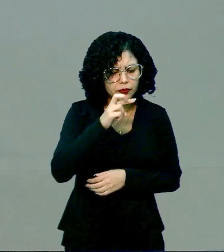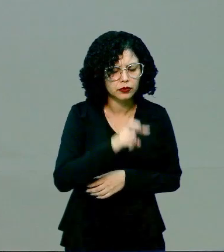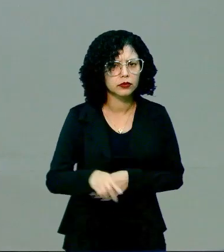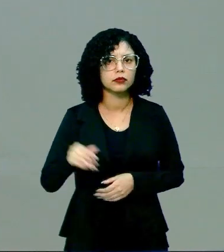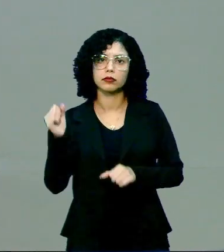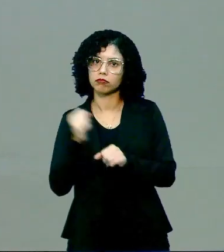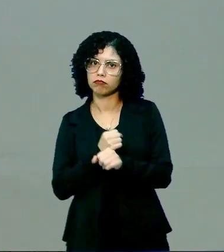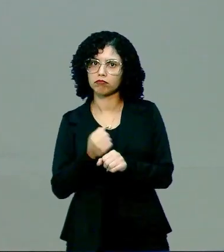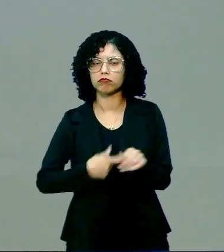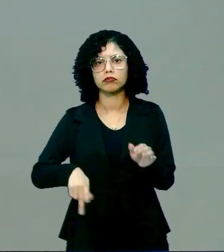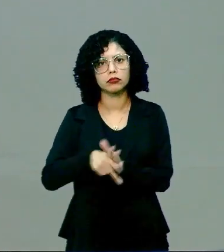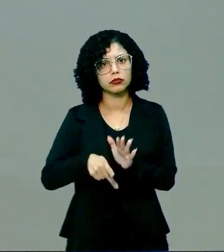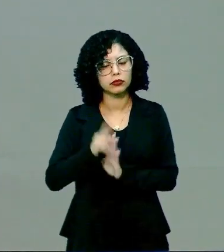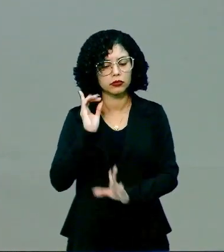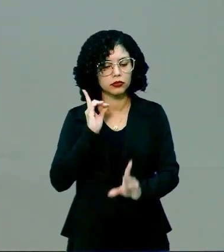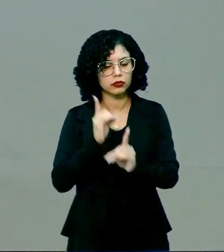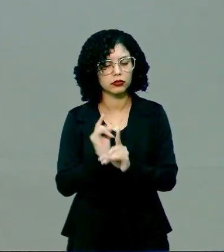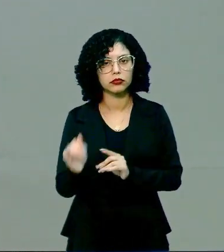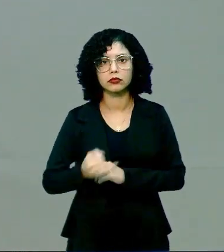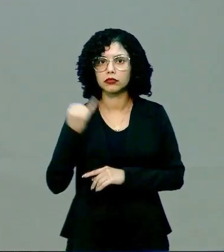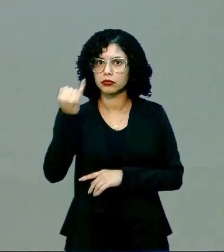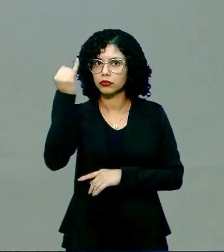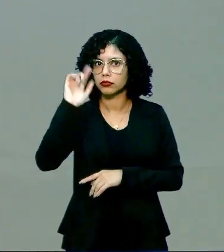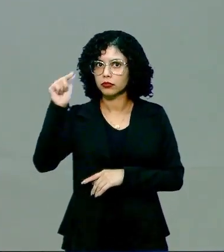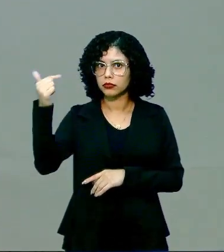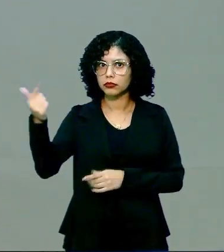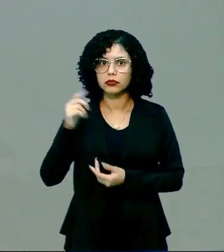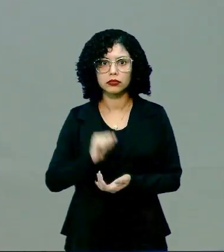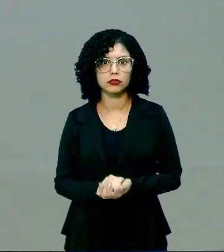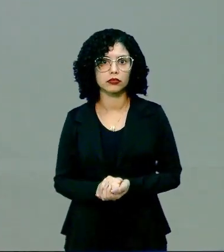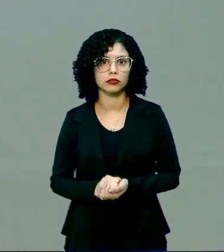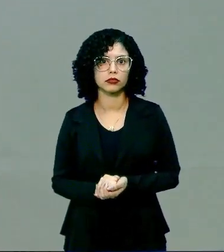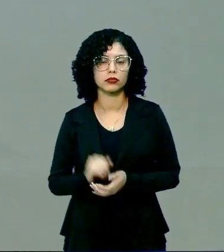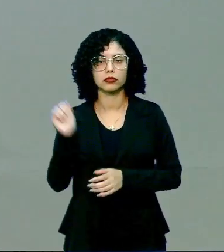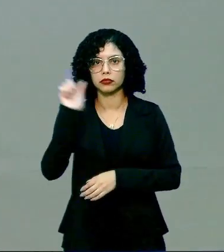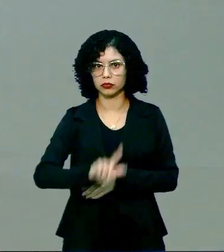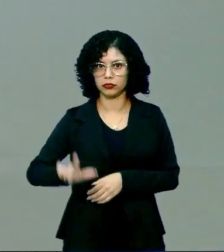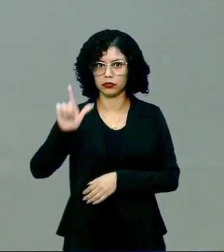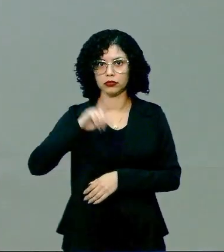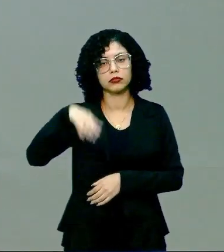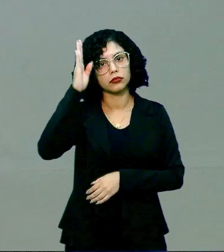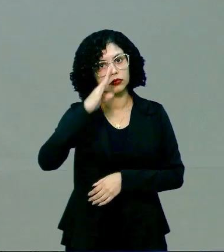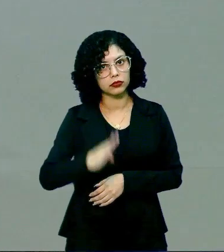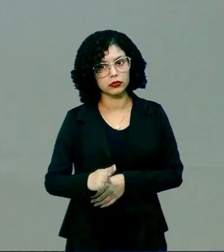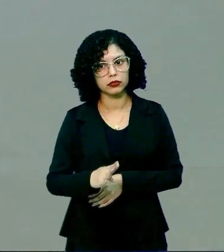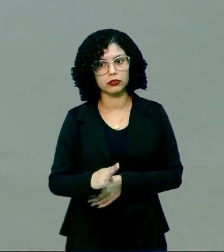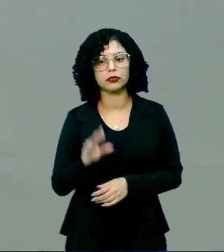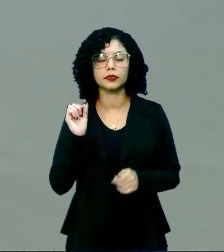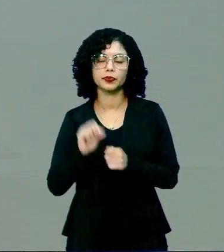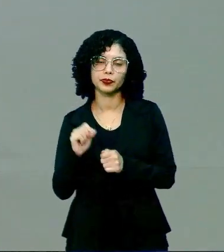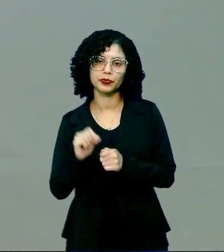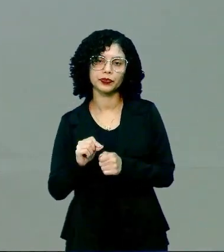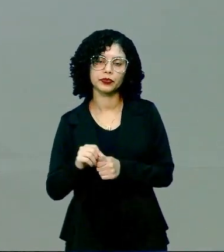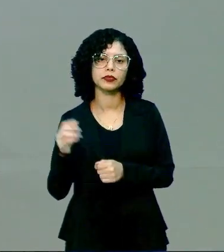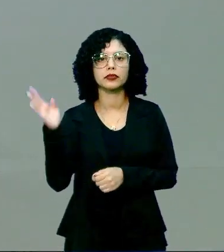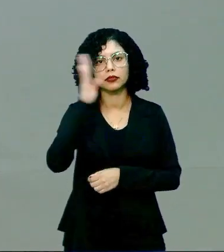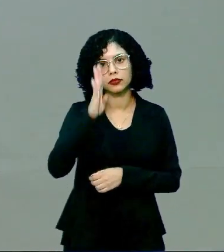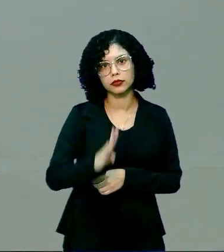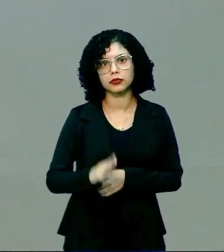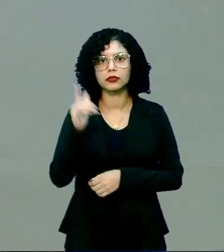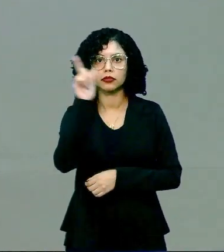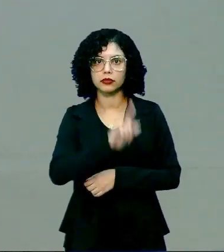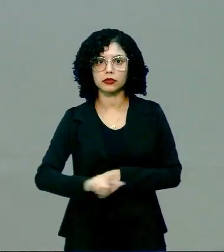análise daquela obra, identificam a importância daquela obra para a literatura brasileira, para a formação da